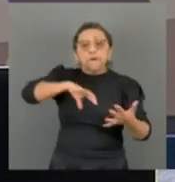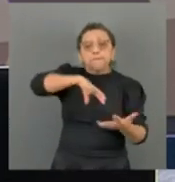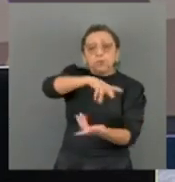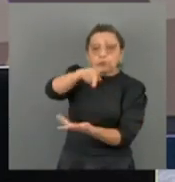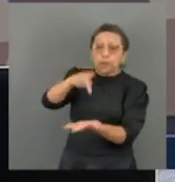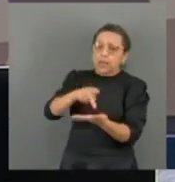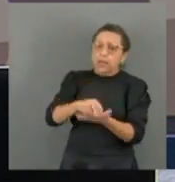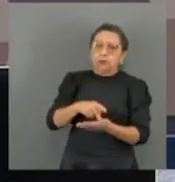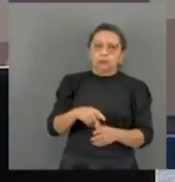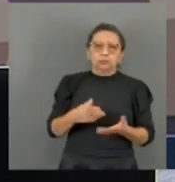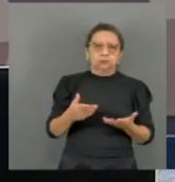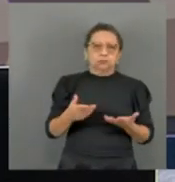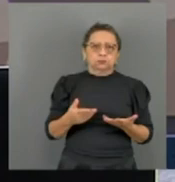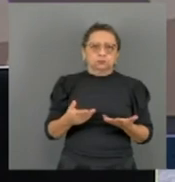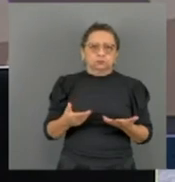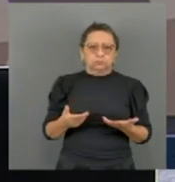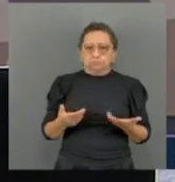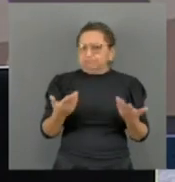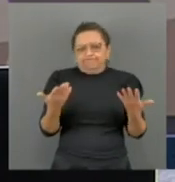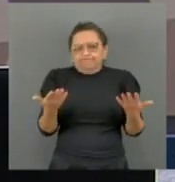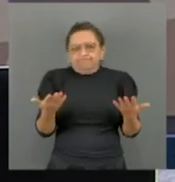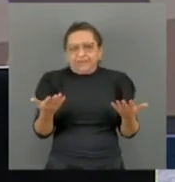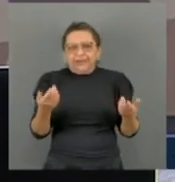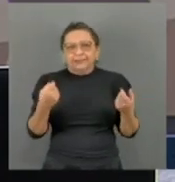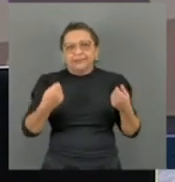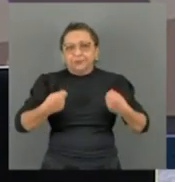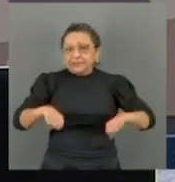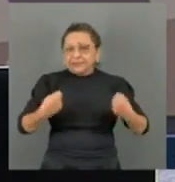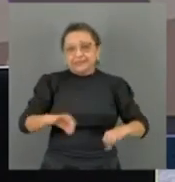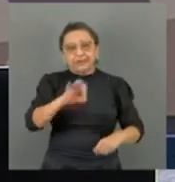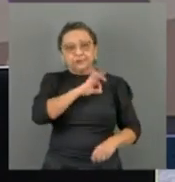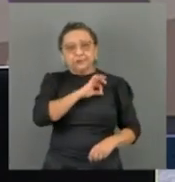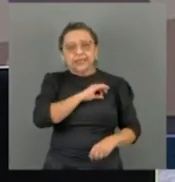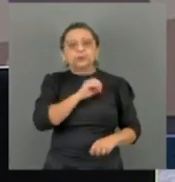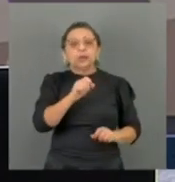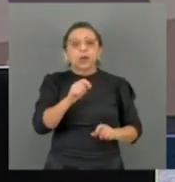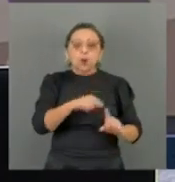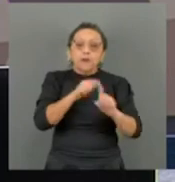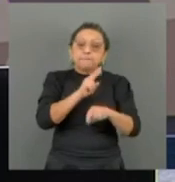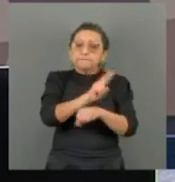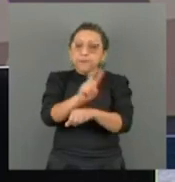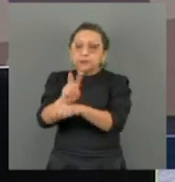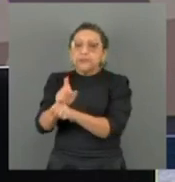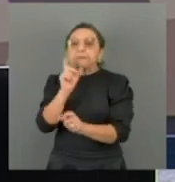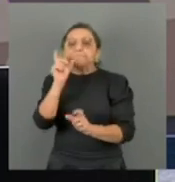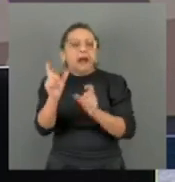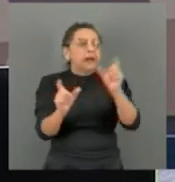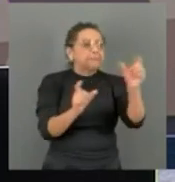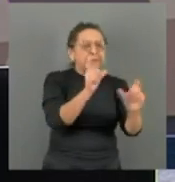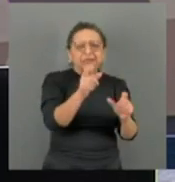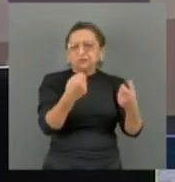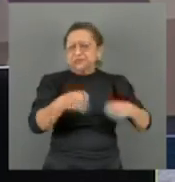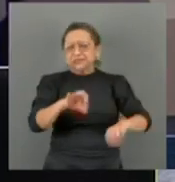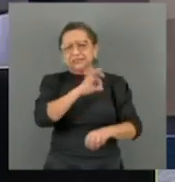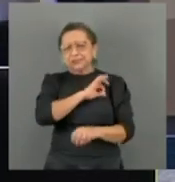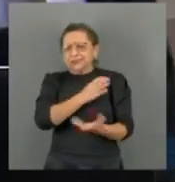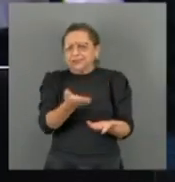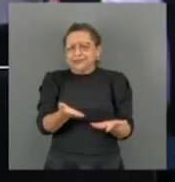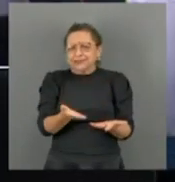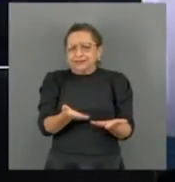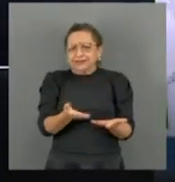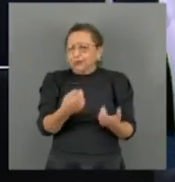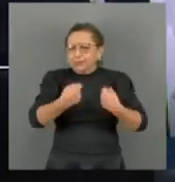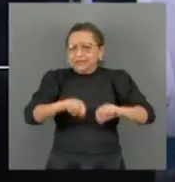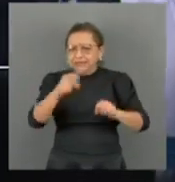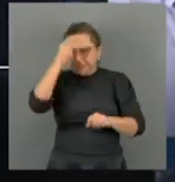precisa dos policiais para proteger as palavras e para monitorar as palavras. É